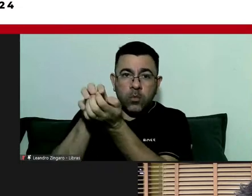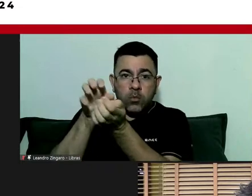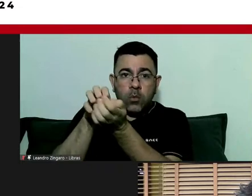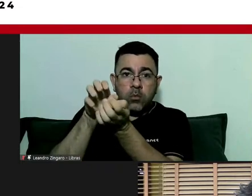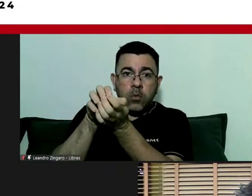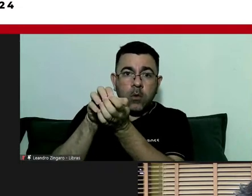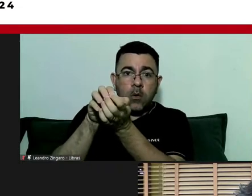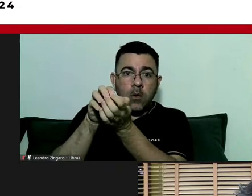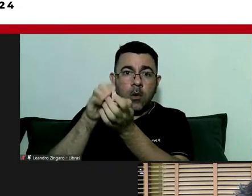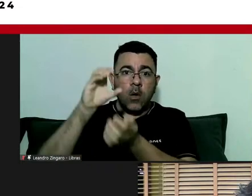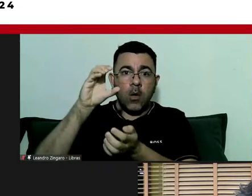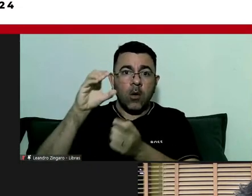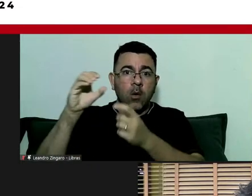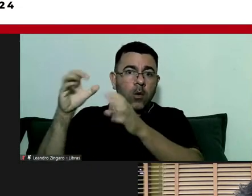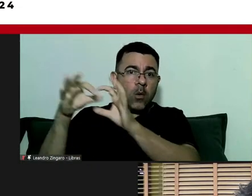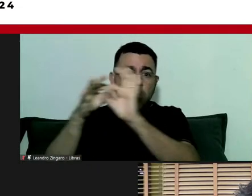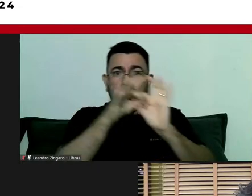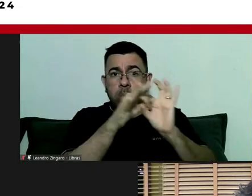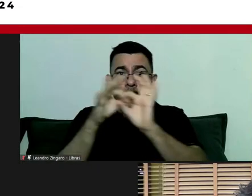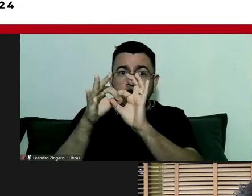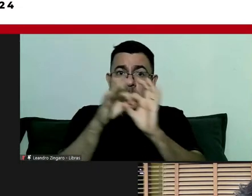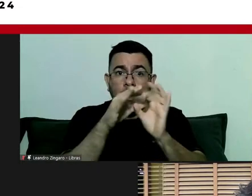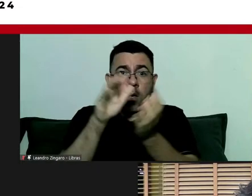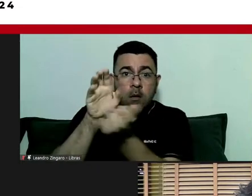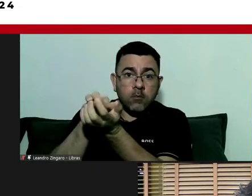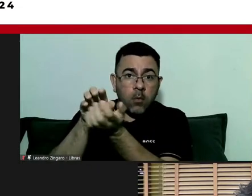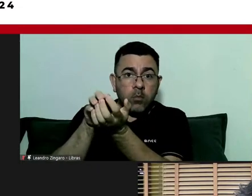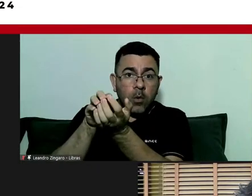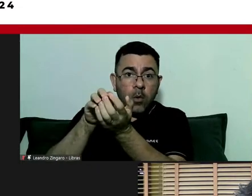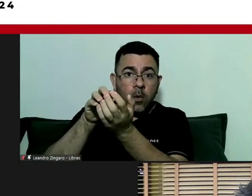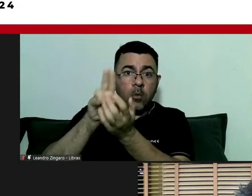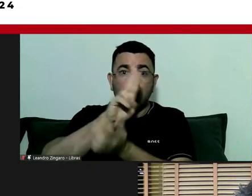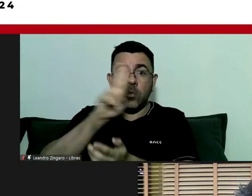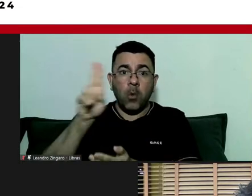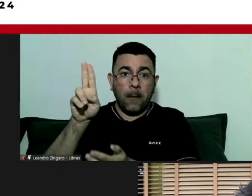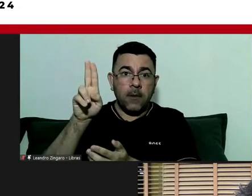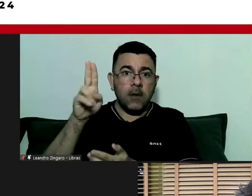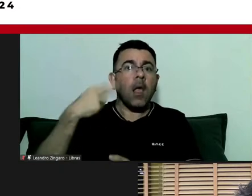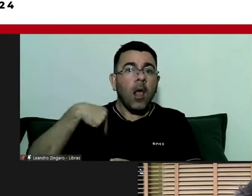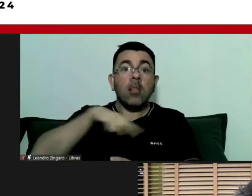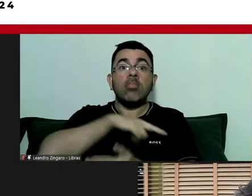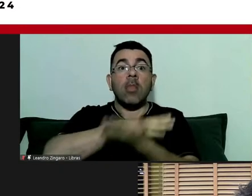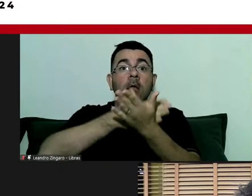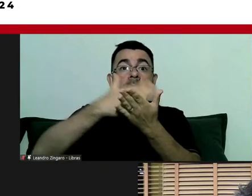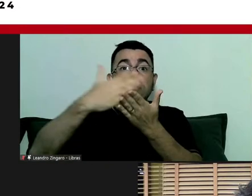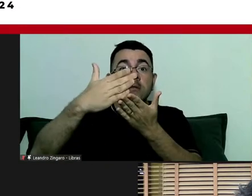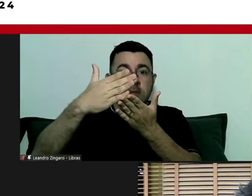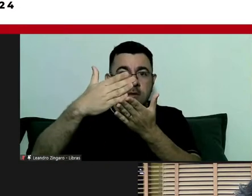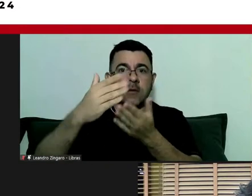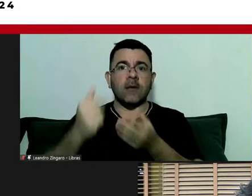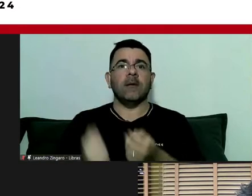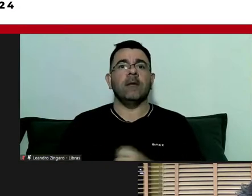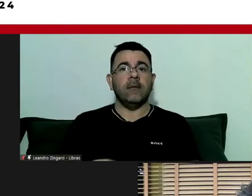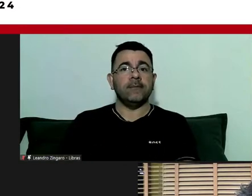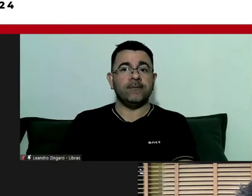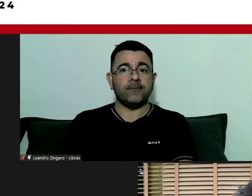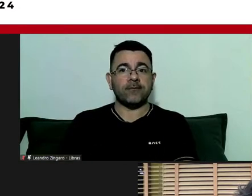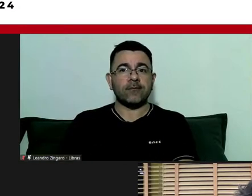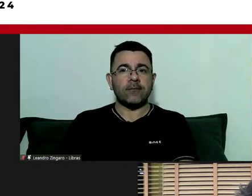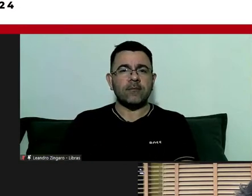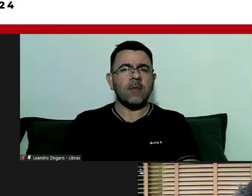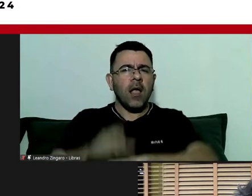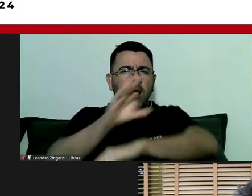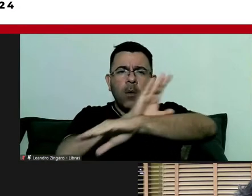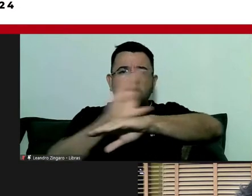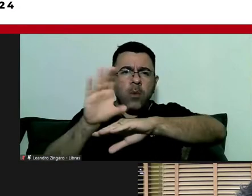conecta Recife e portanto Eh vamos iniciar então a o nosso curso a nossa